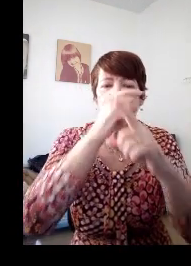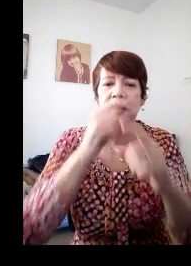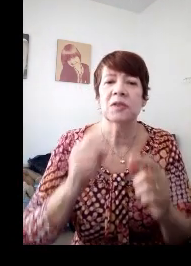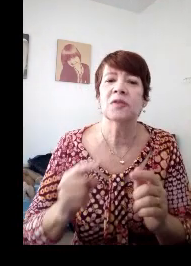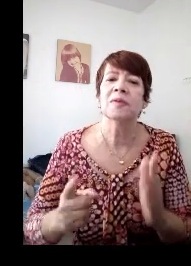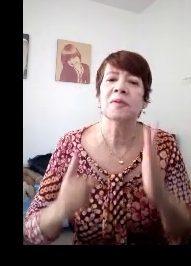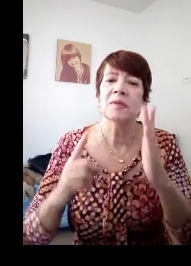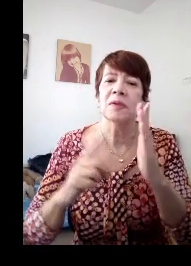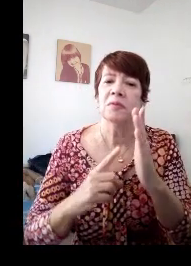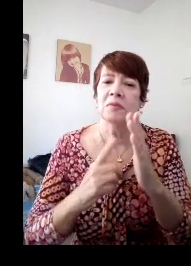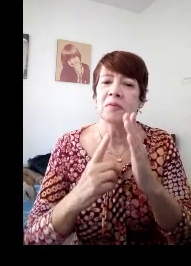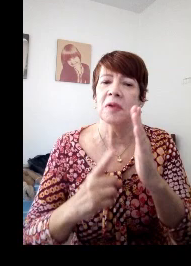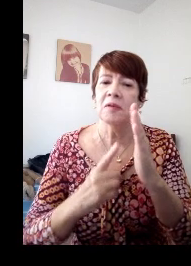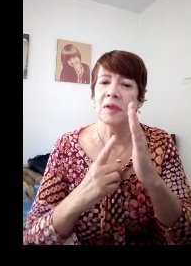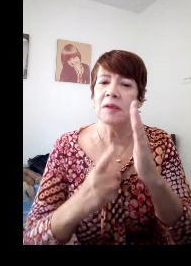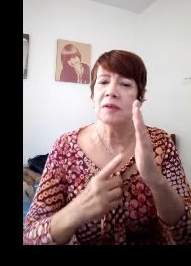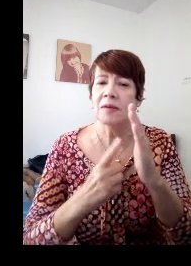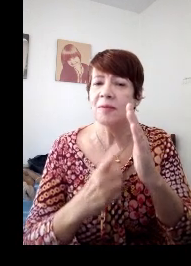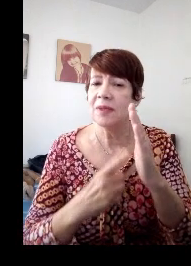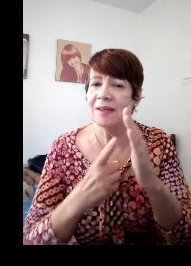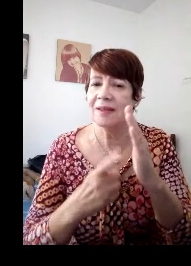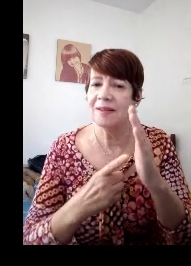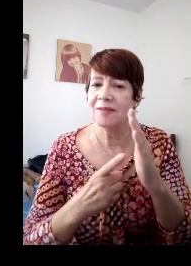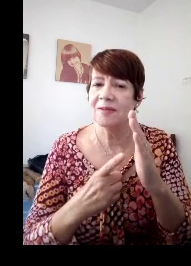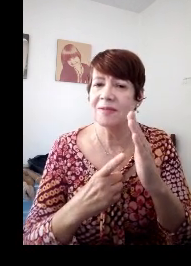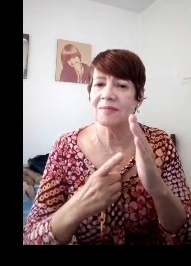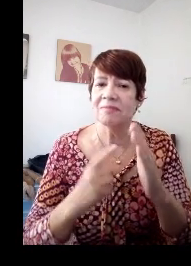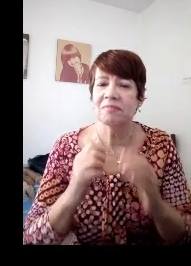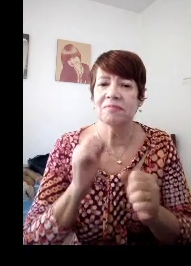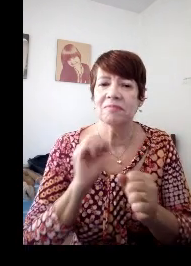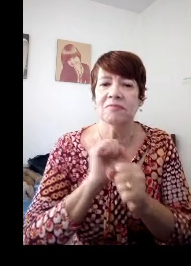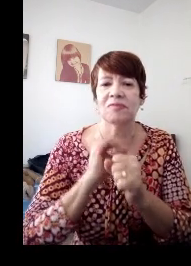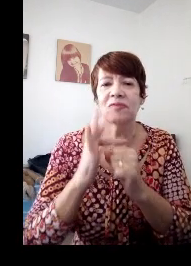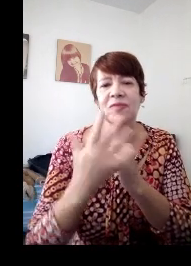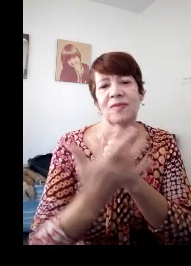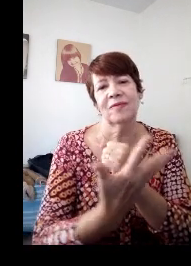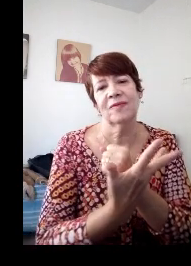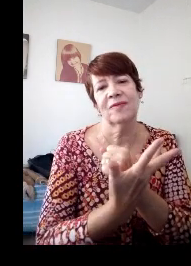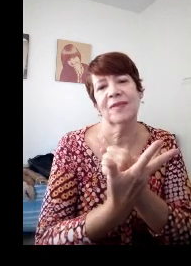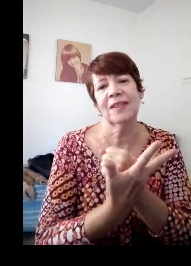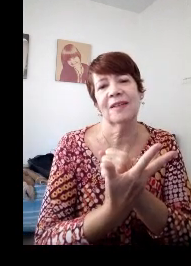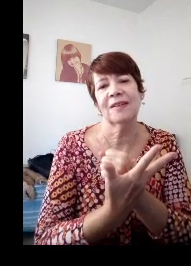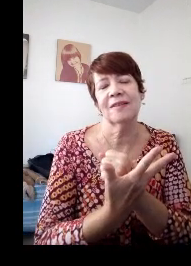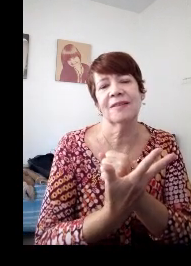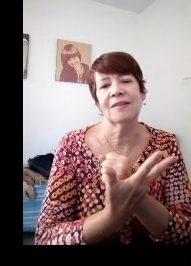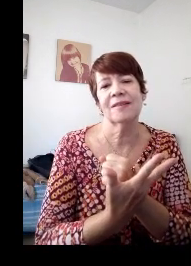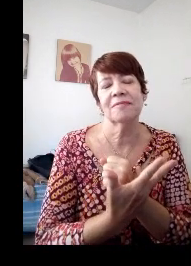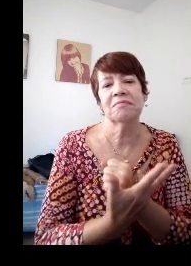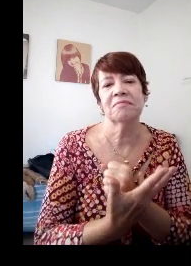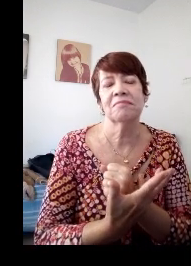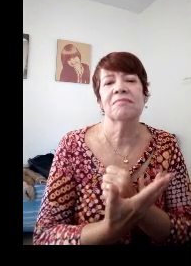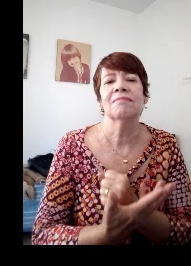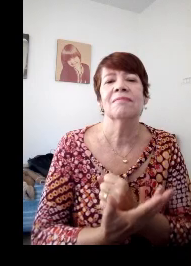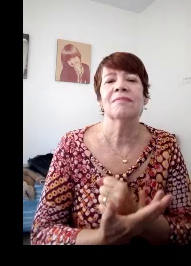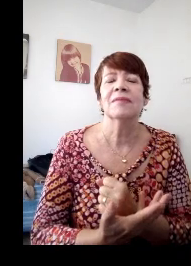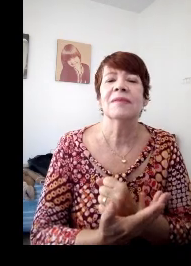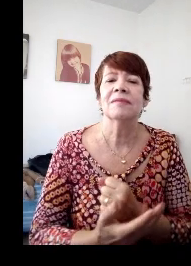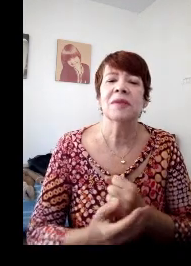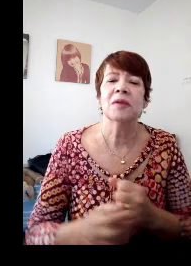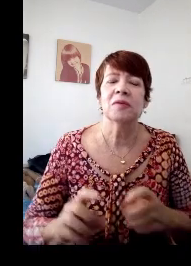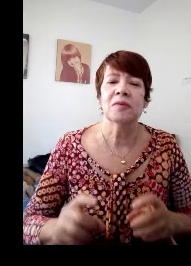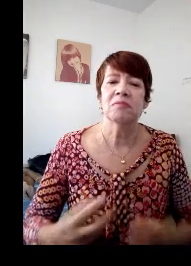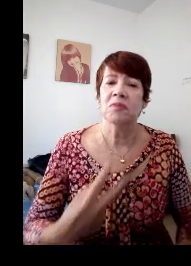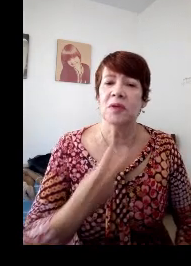de afastamento devido ao Covid-19, que nós ainda